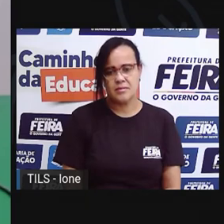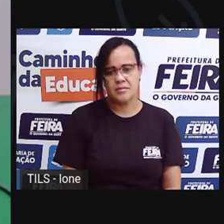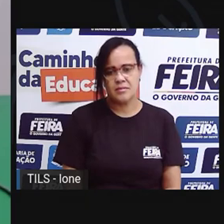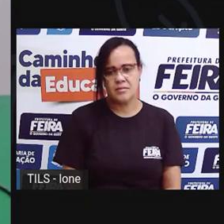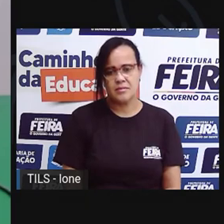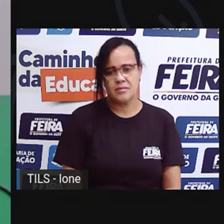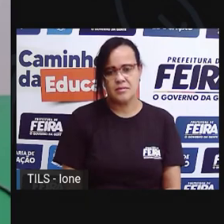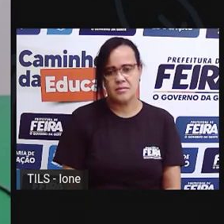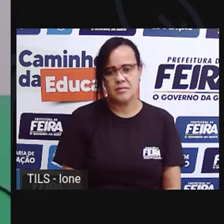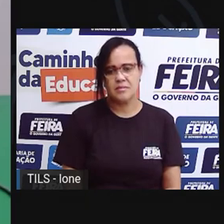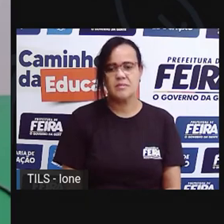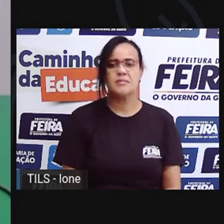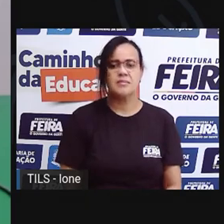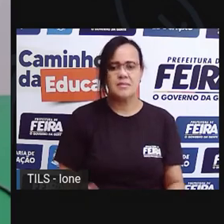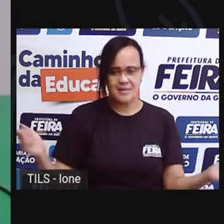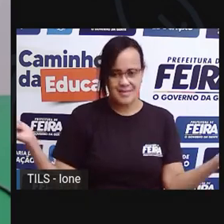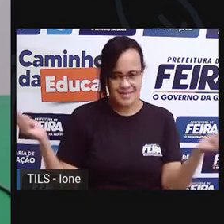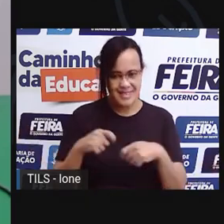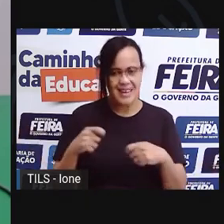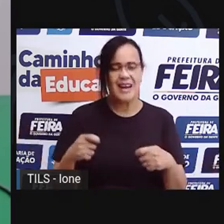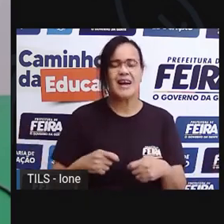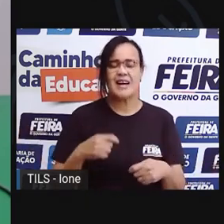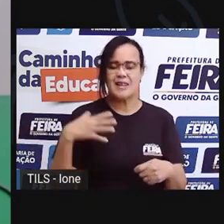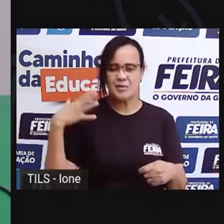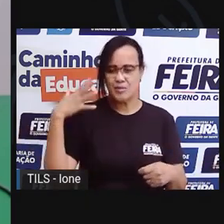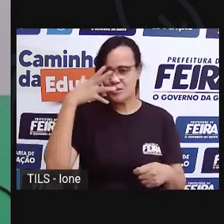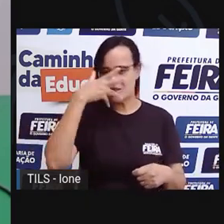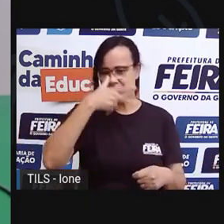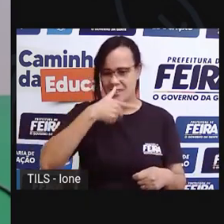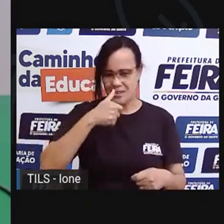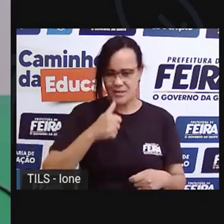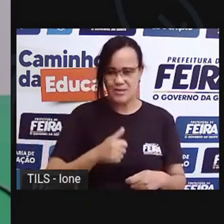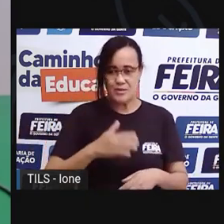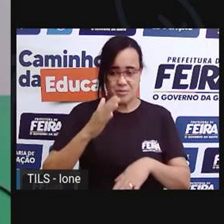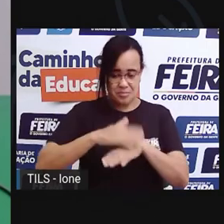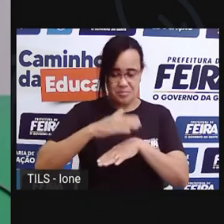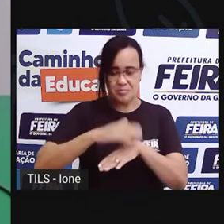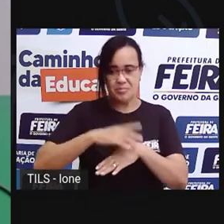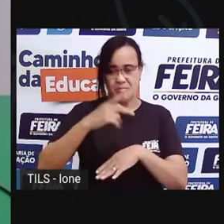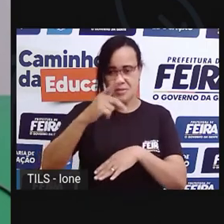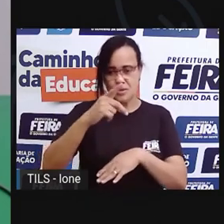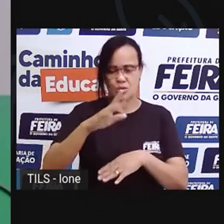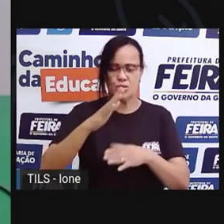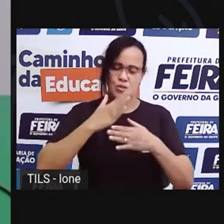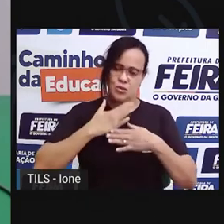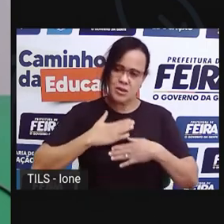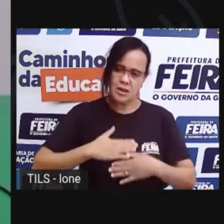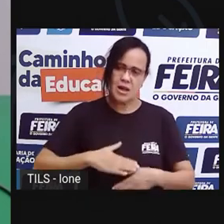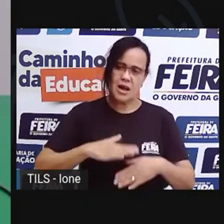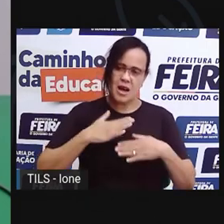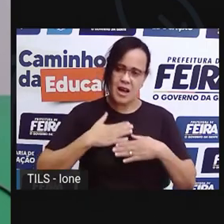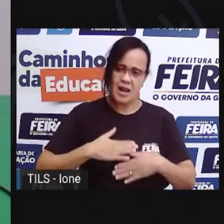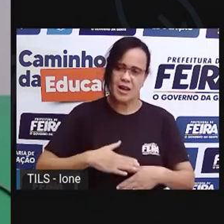ficar bonito. Aí você faz o seu aí com bastante calma.